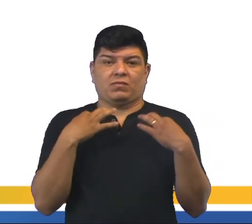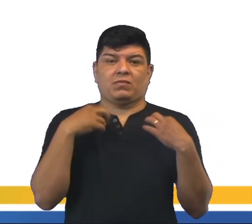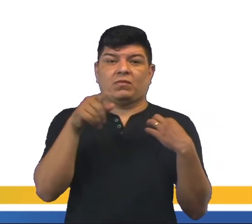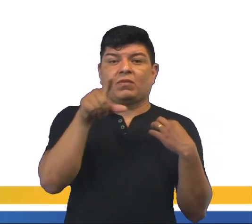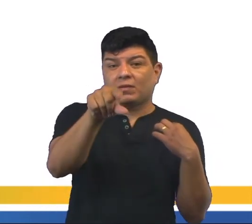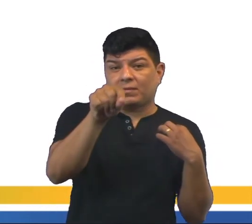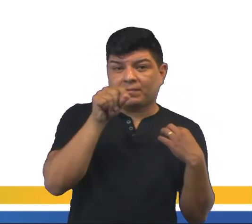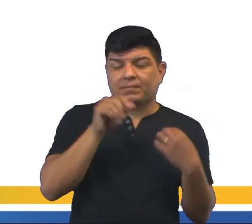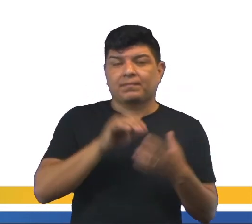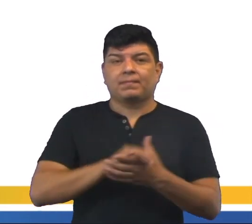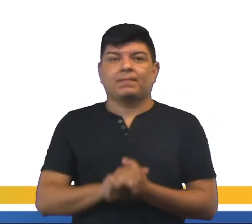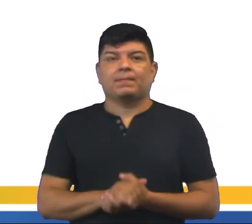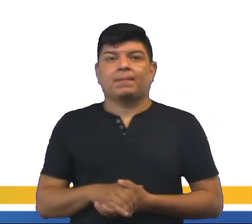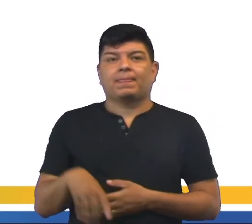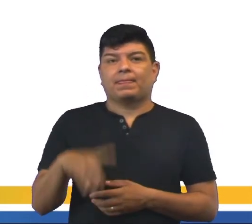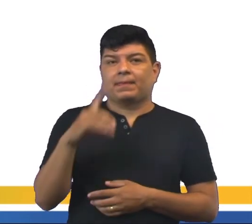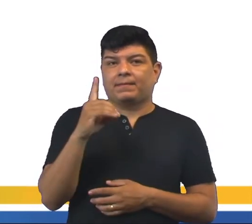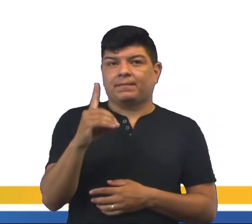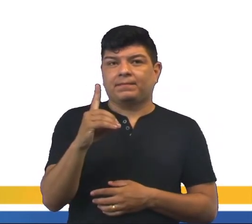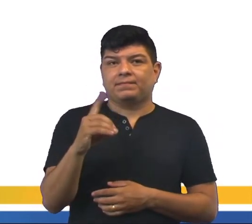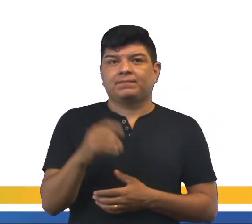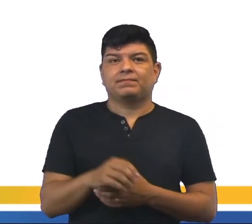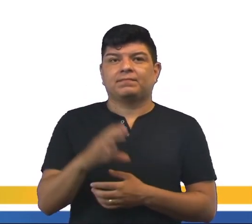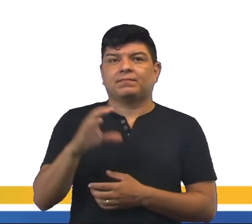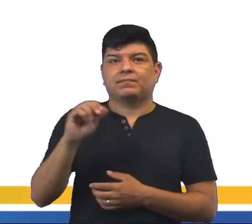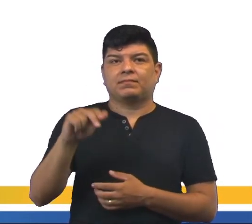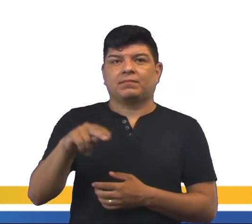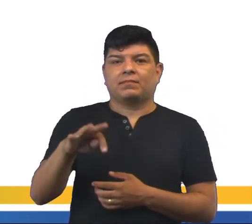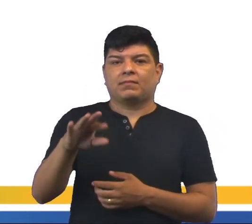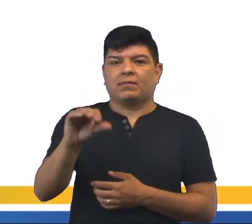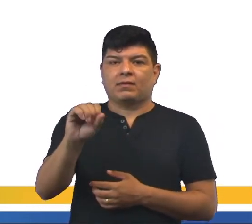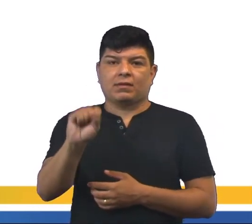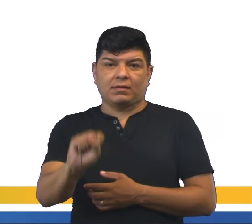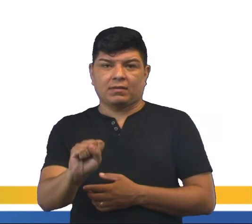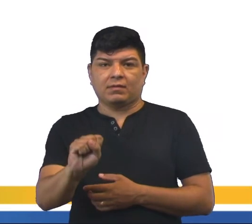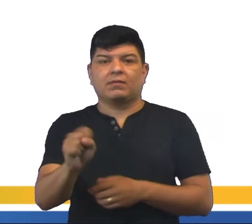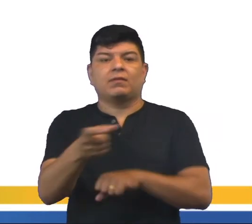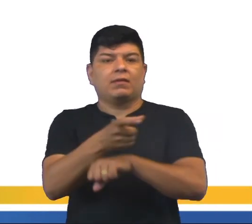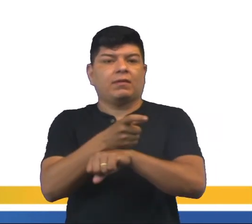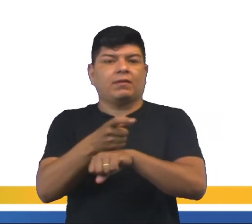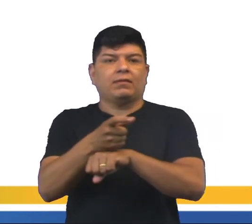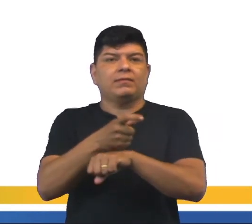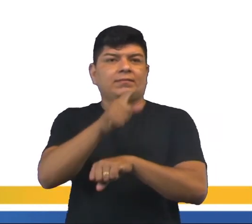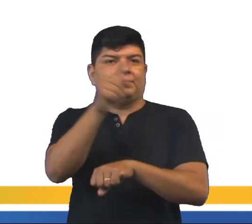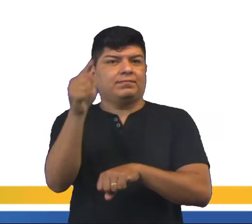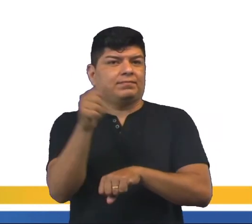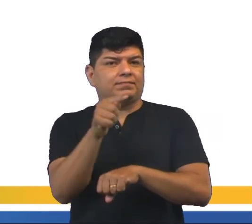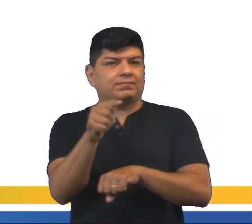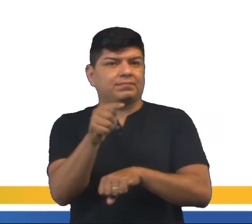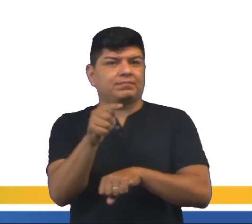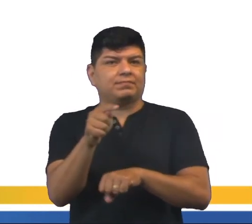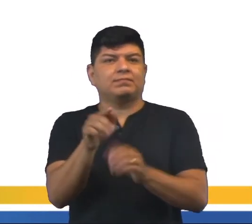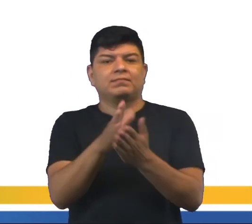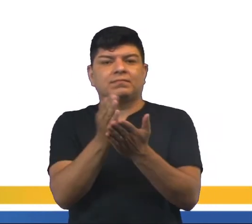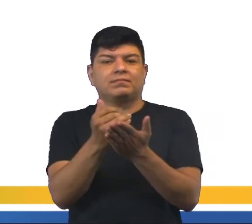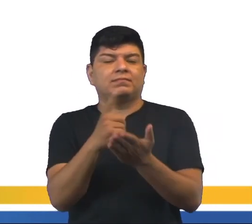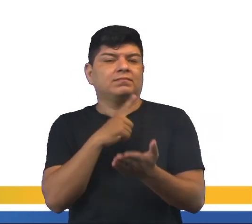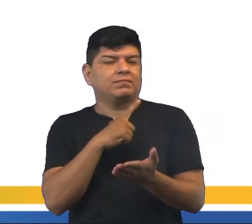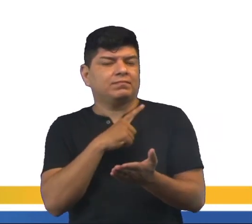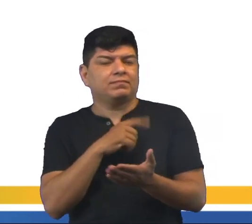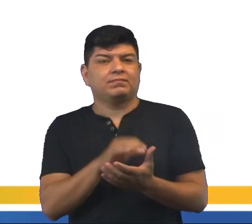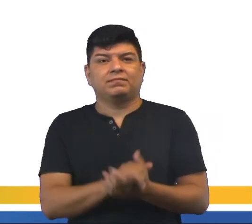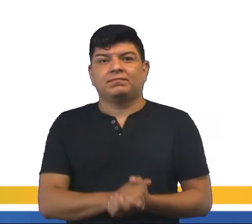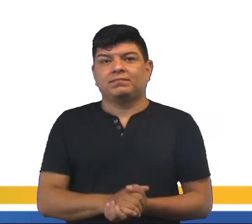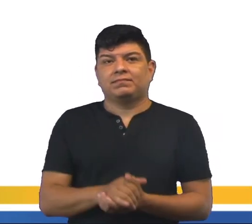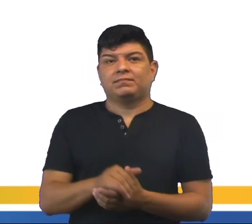você prefere. Letra D, quanto livro tiene? Palavra quantos é um adjetivo interrogativo. Né? Quantos livros você tem?